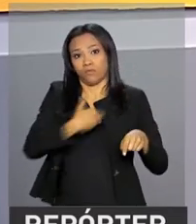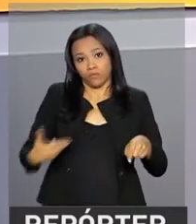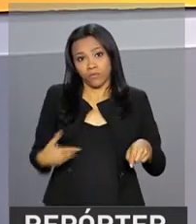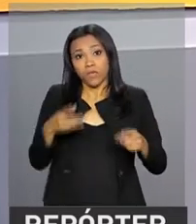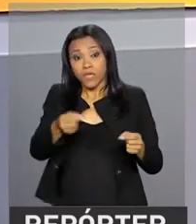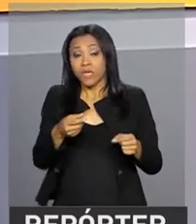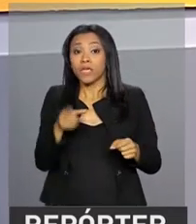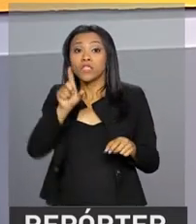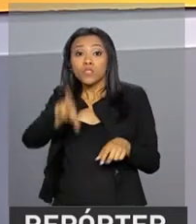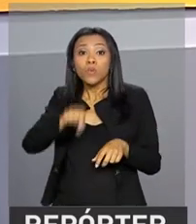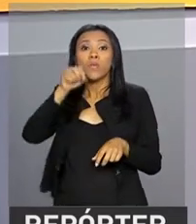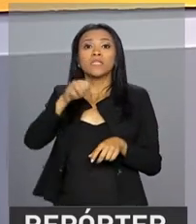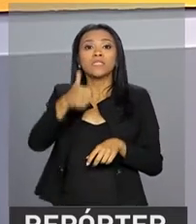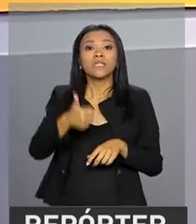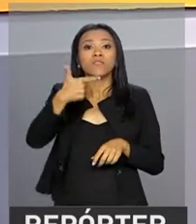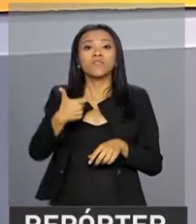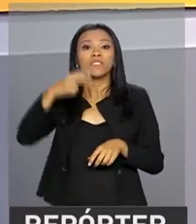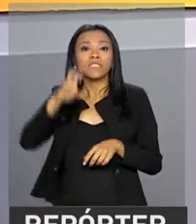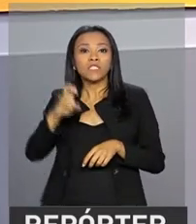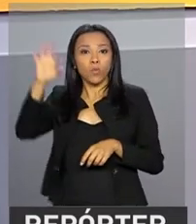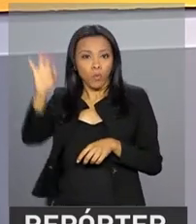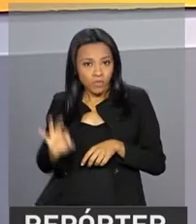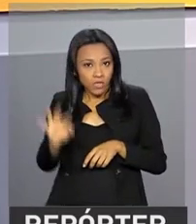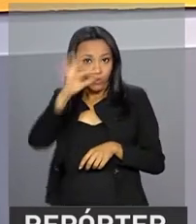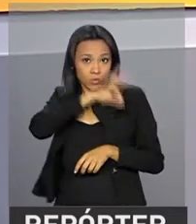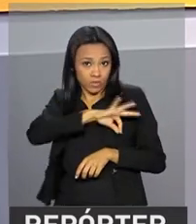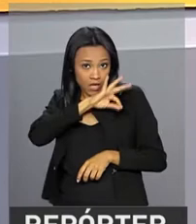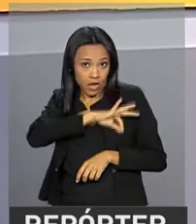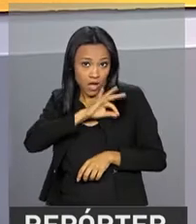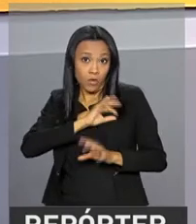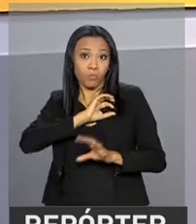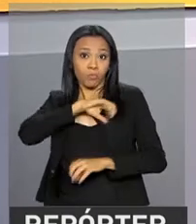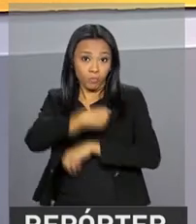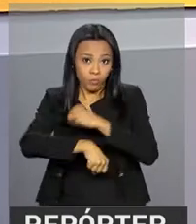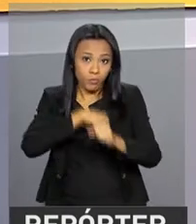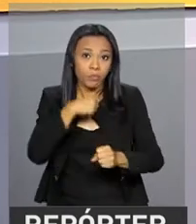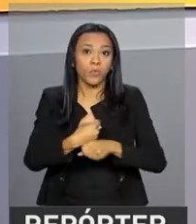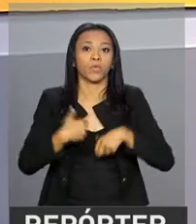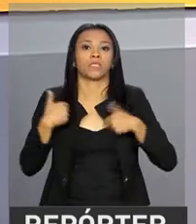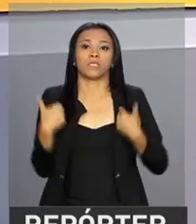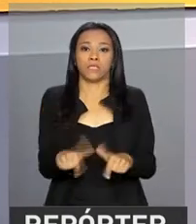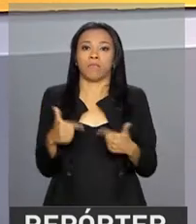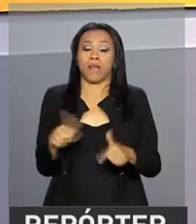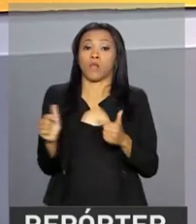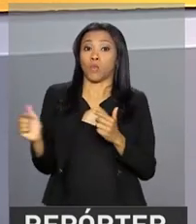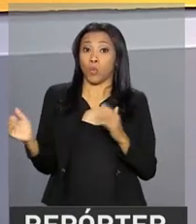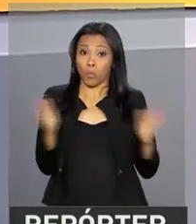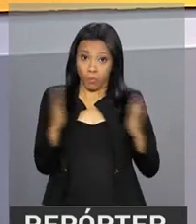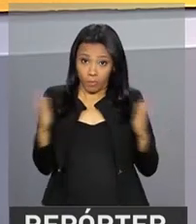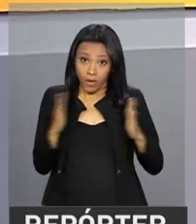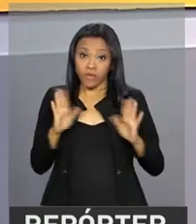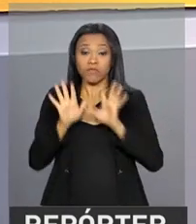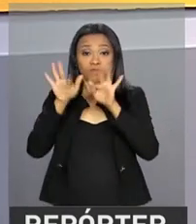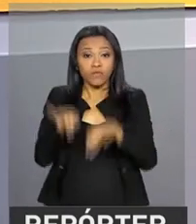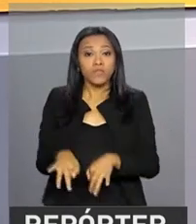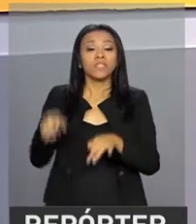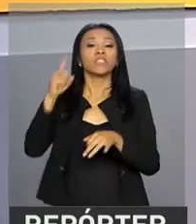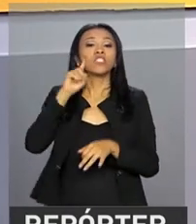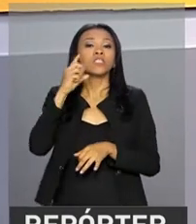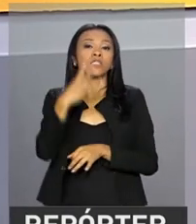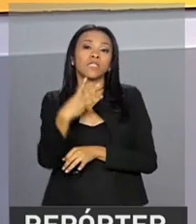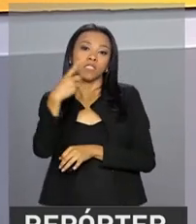terão como incentivo 125 por cento do salário base por ano trabalhado o prazo termina no dia 31 de dezembro